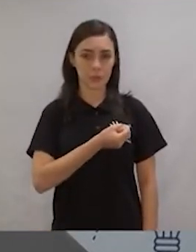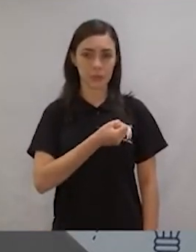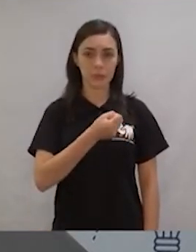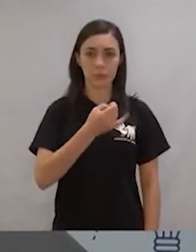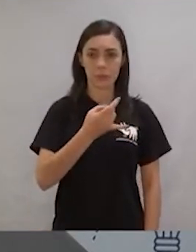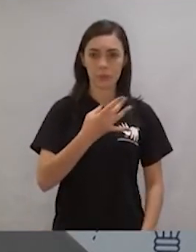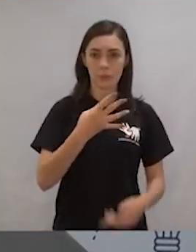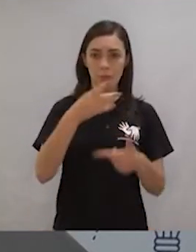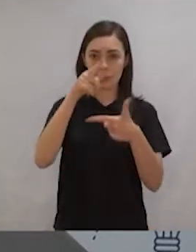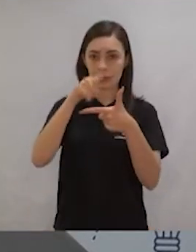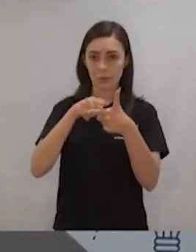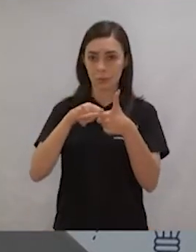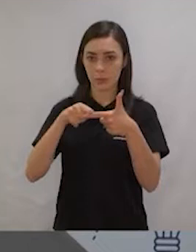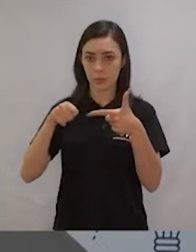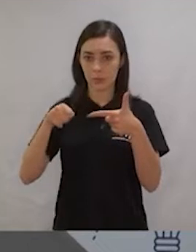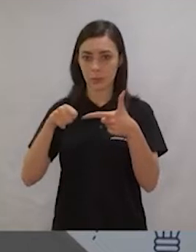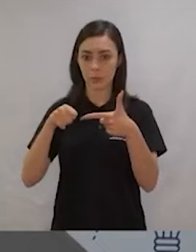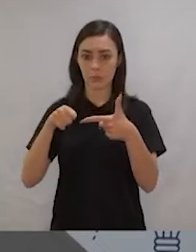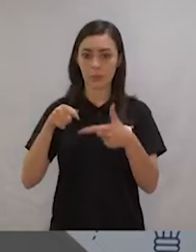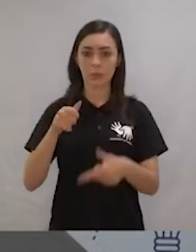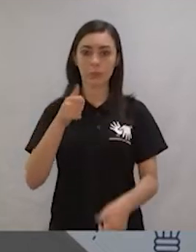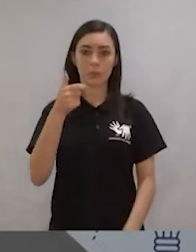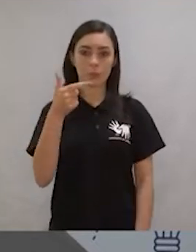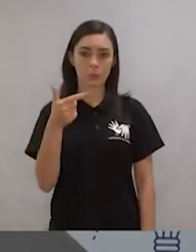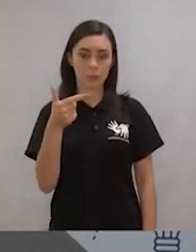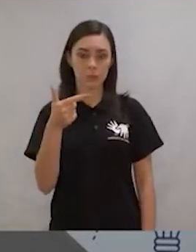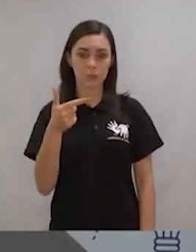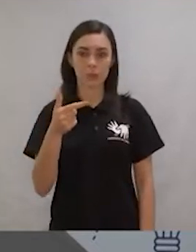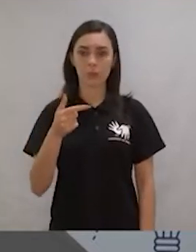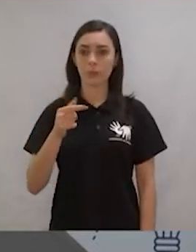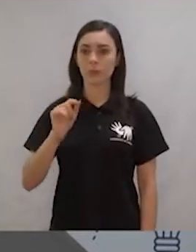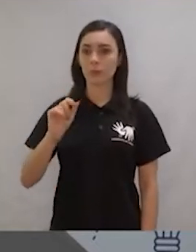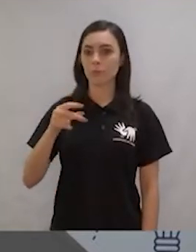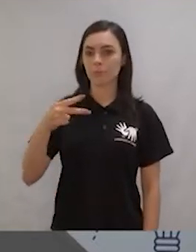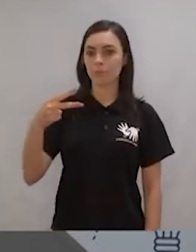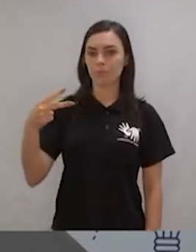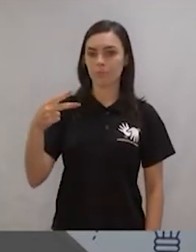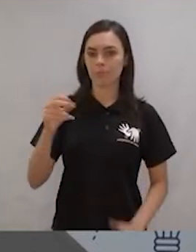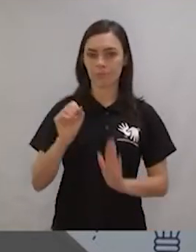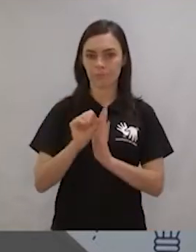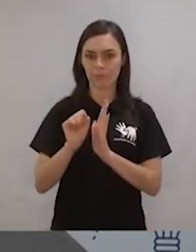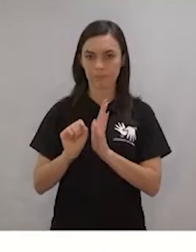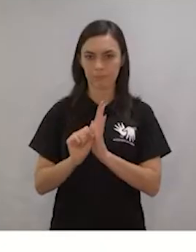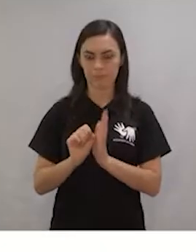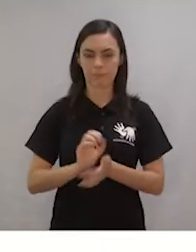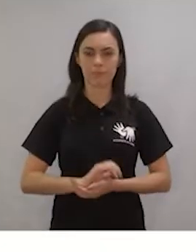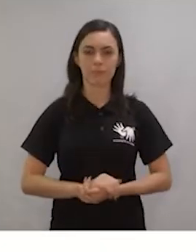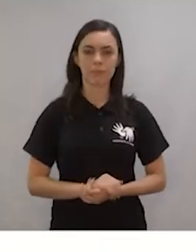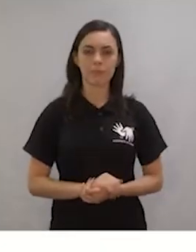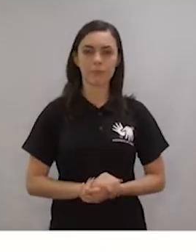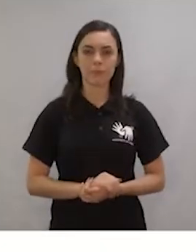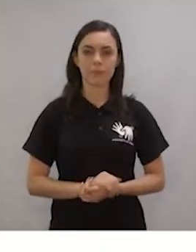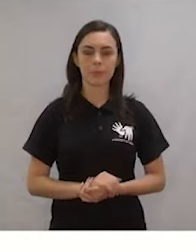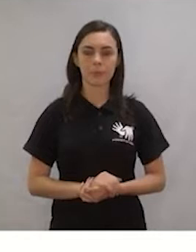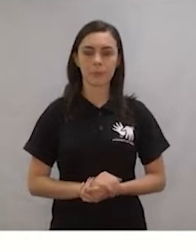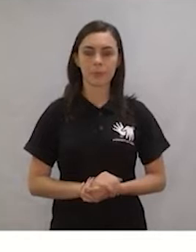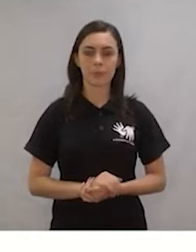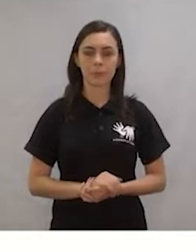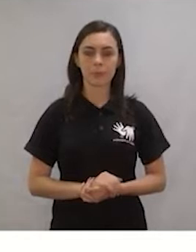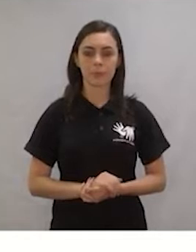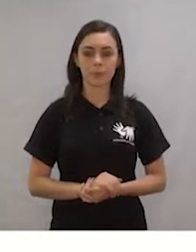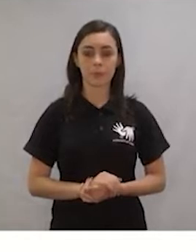o símbolo da divisão, a quantidade de vasos é o símbolo da igualdade.